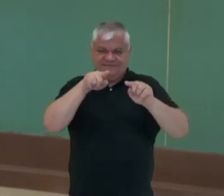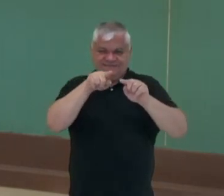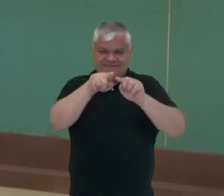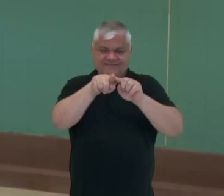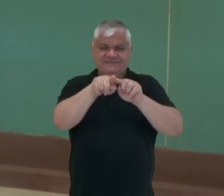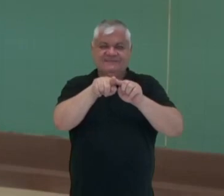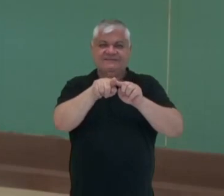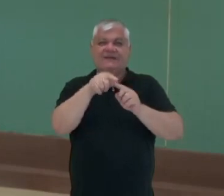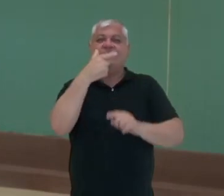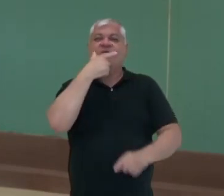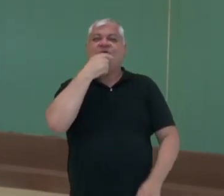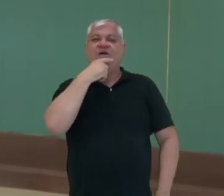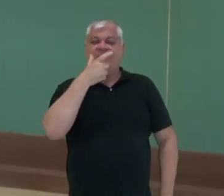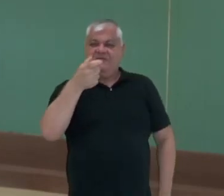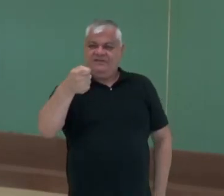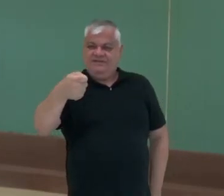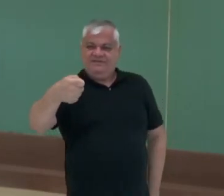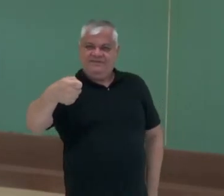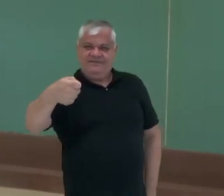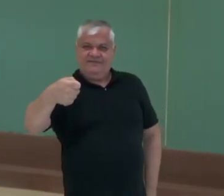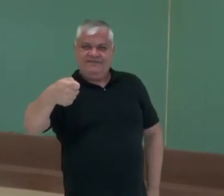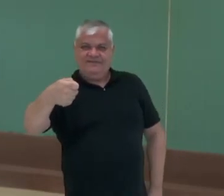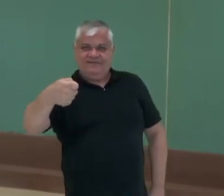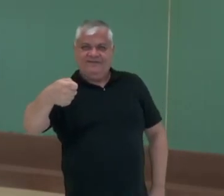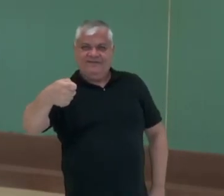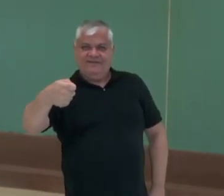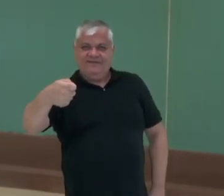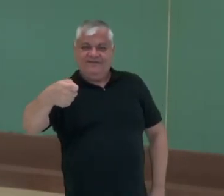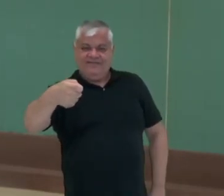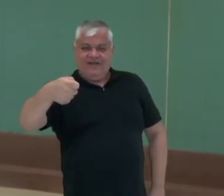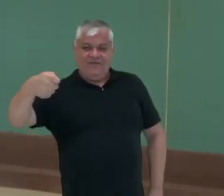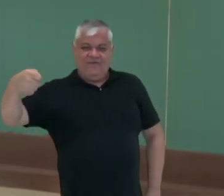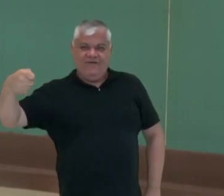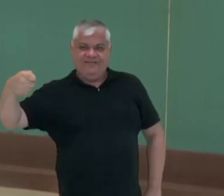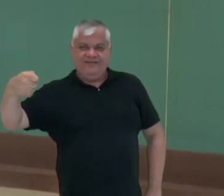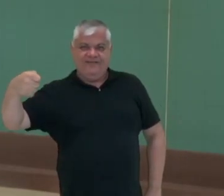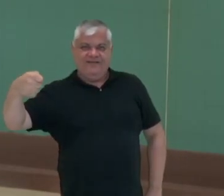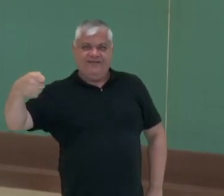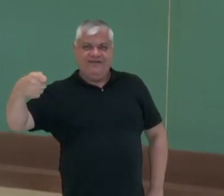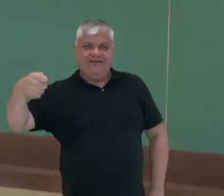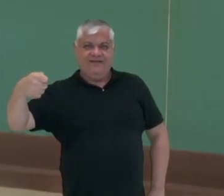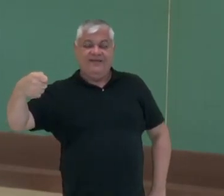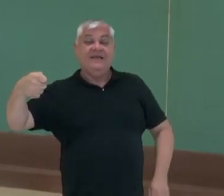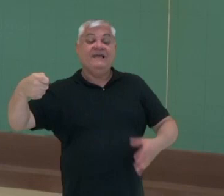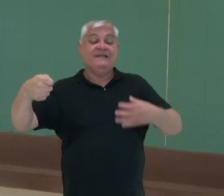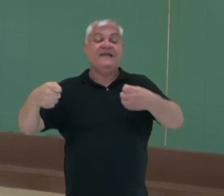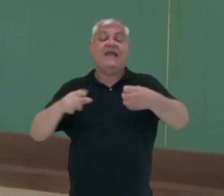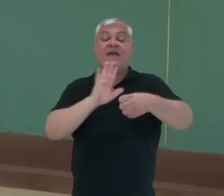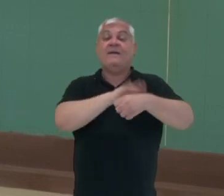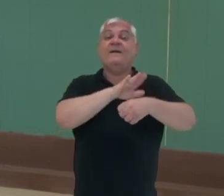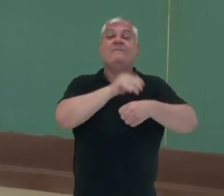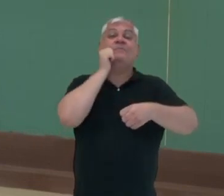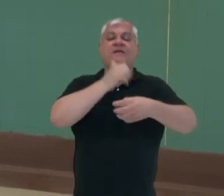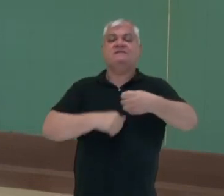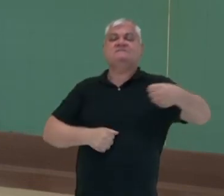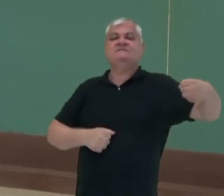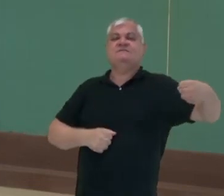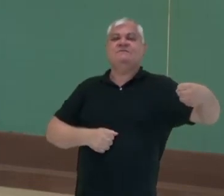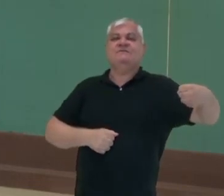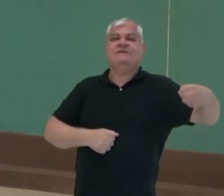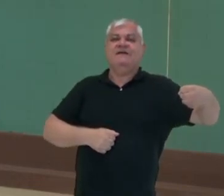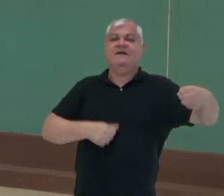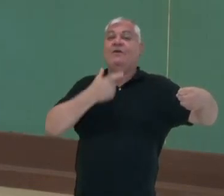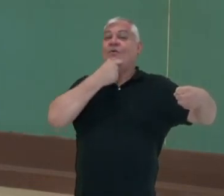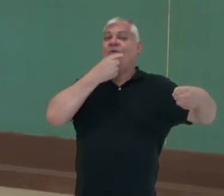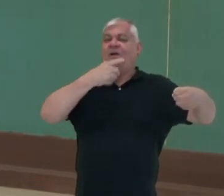acontece? Ele está com a flecha na mão aqui, na corda, só que ele não está segurando o arco. Quem está segurando o arco é a Marina do outro lado. E a Marina aqui